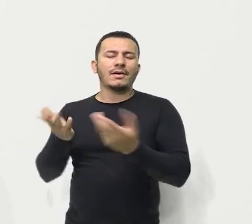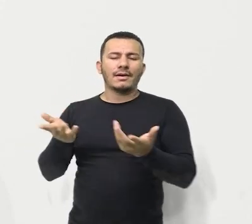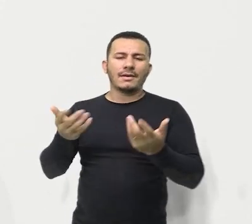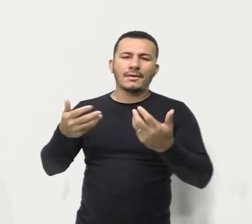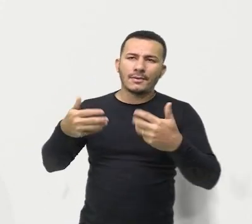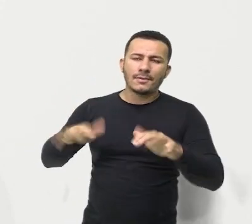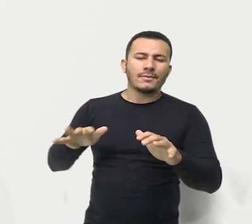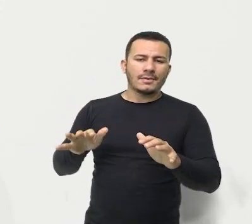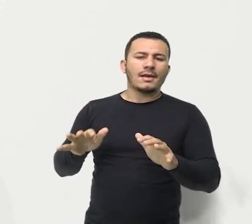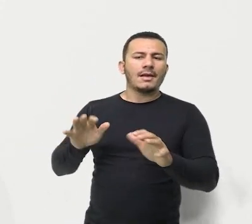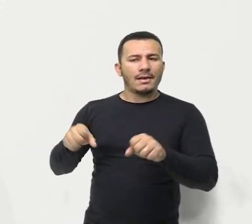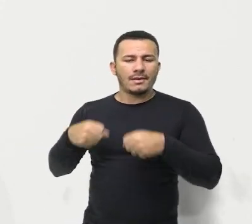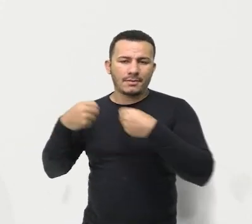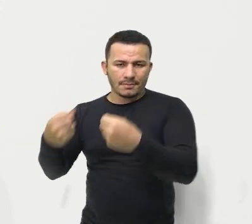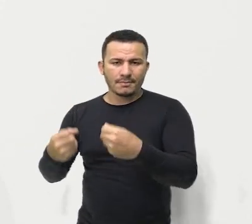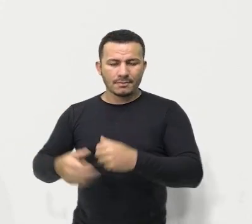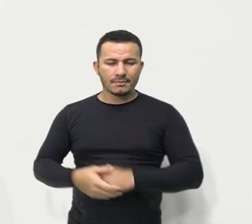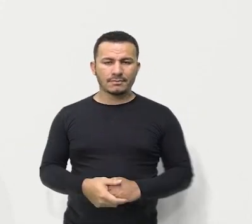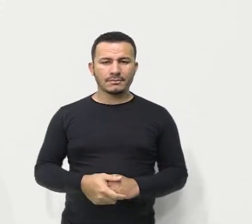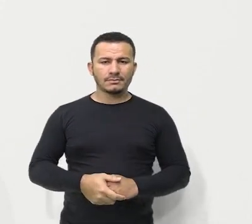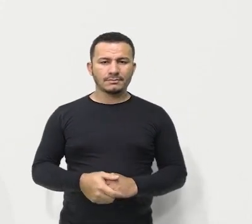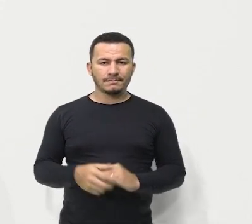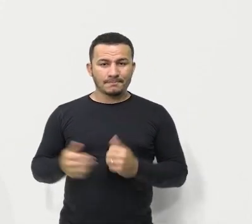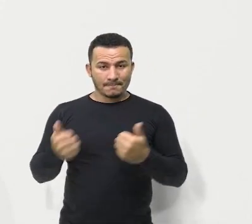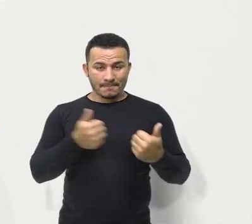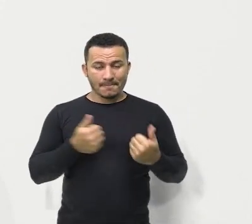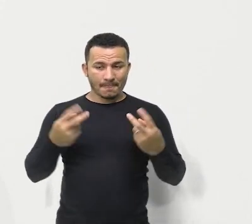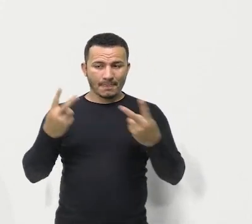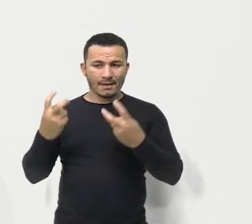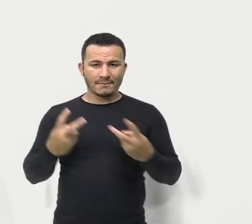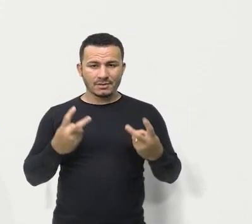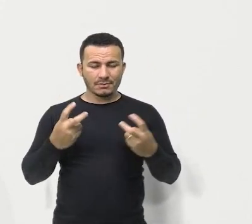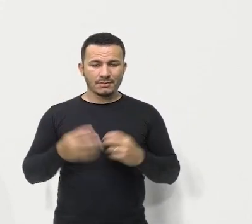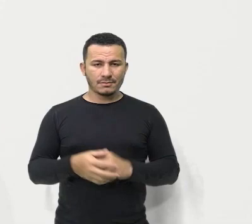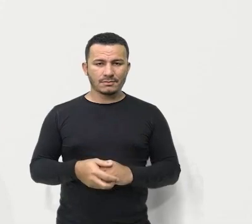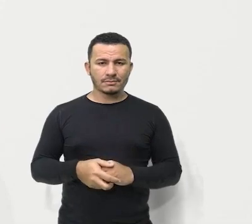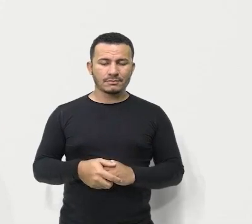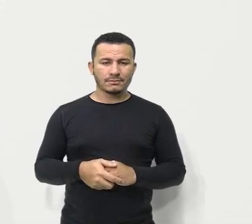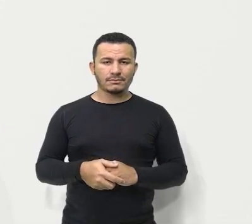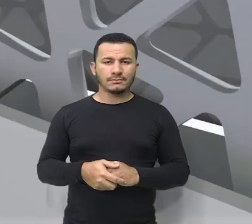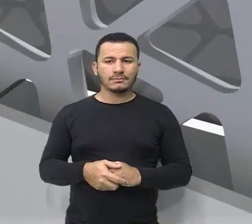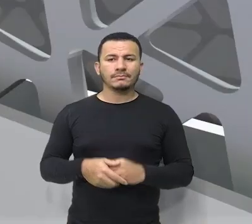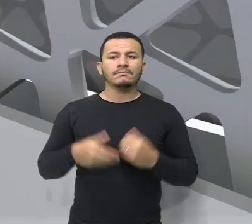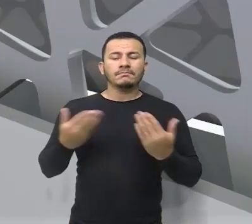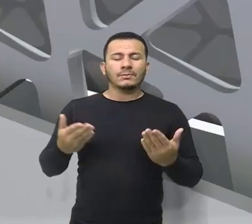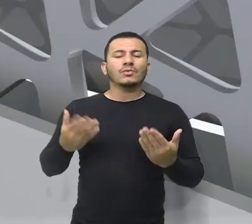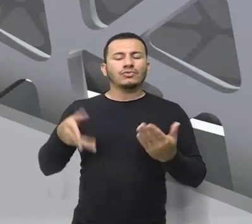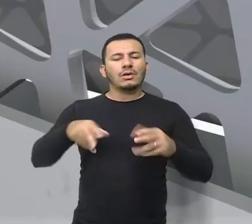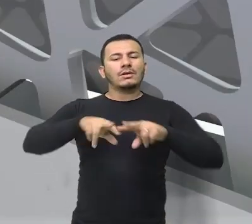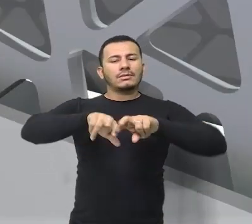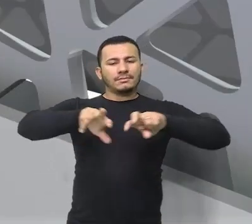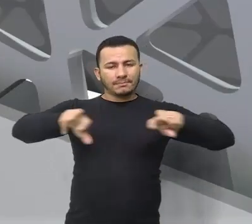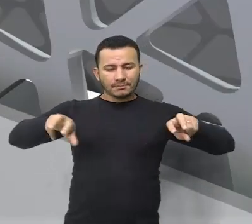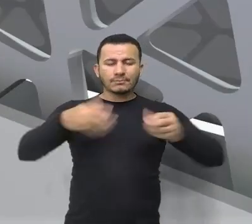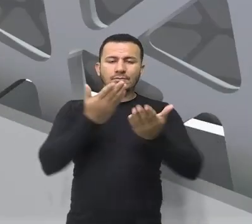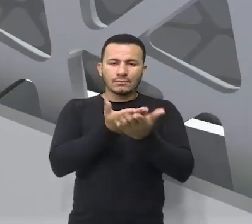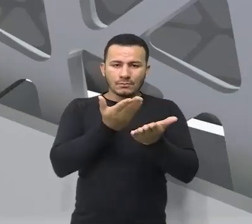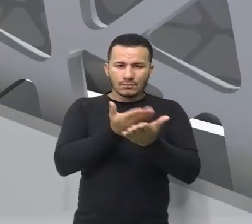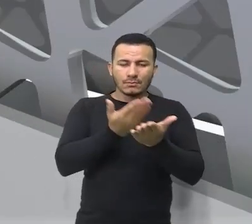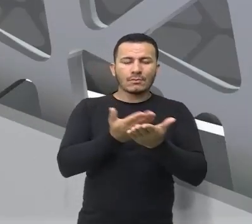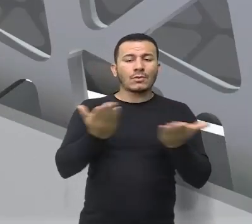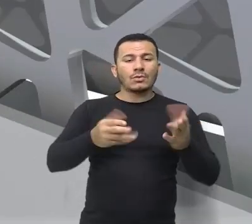é exatamente o contrário. Correto, pessoal? Então, aqui a gente explorou o meme